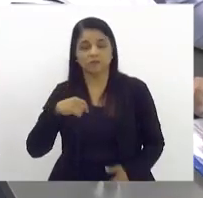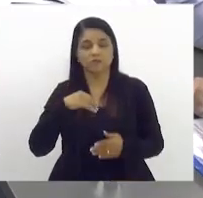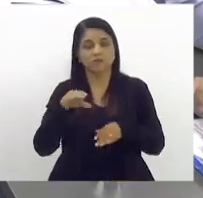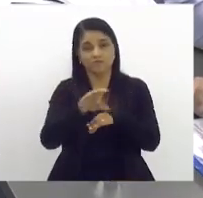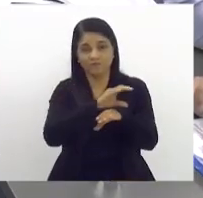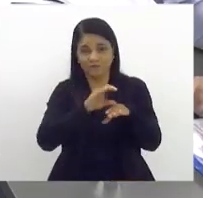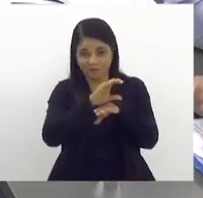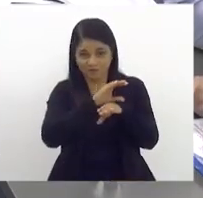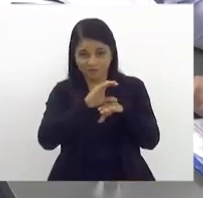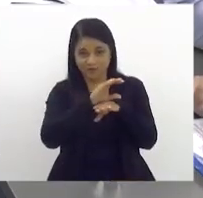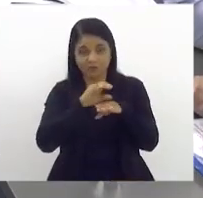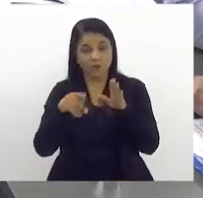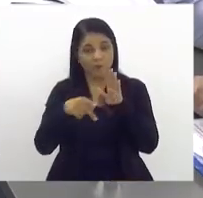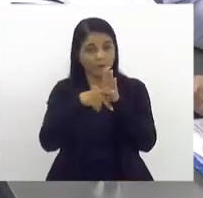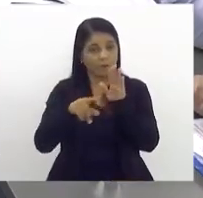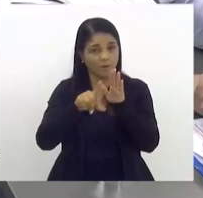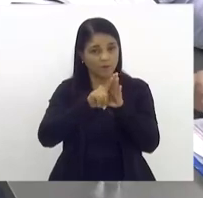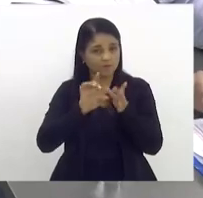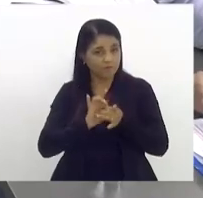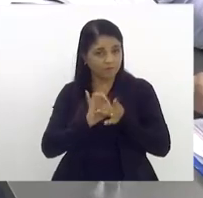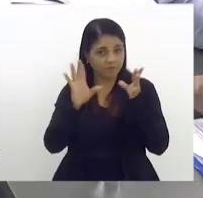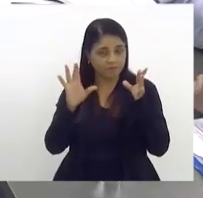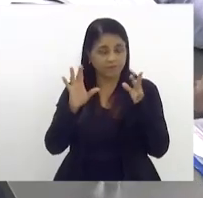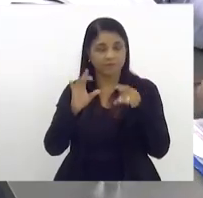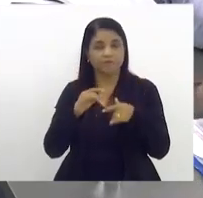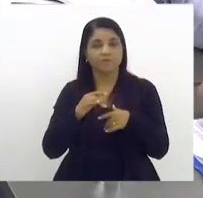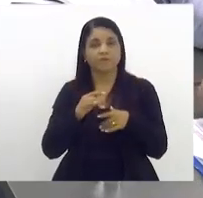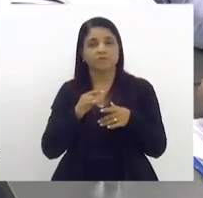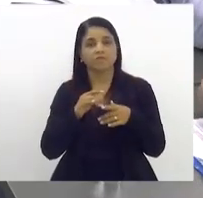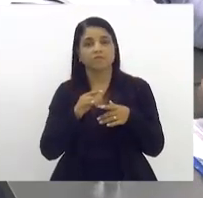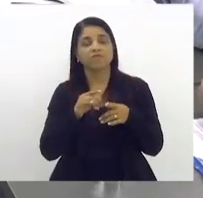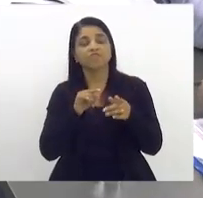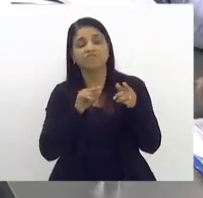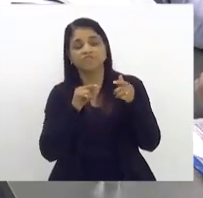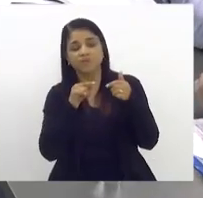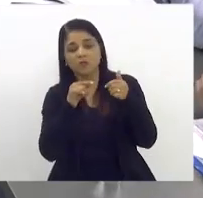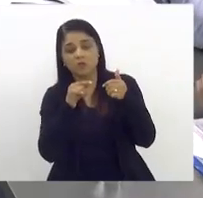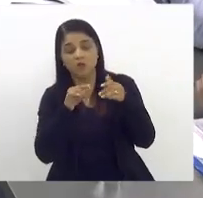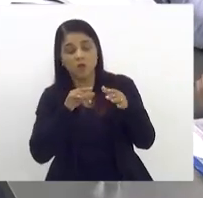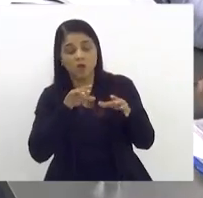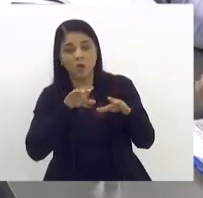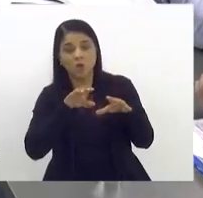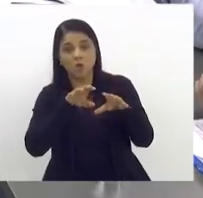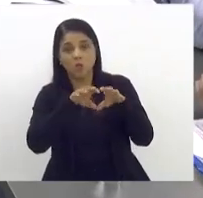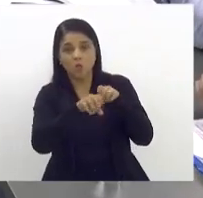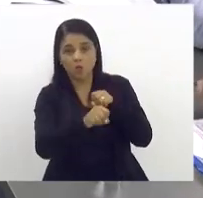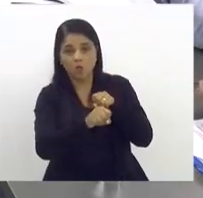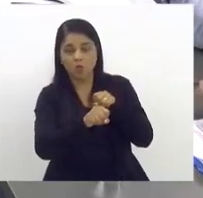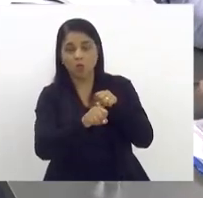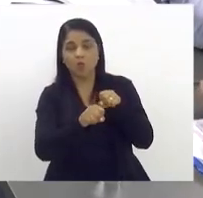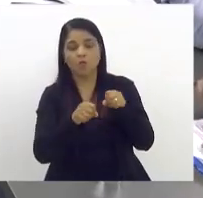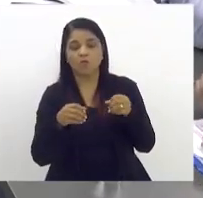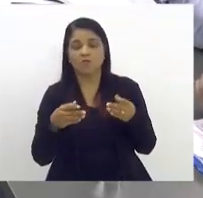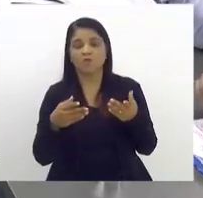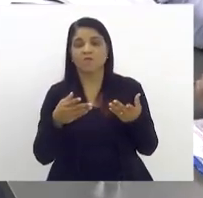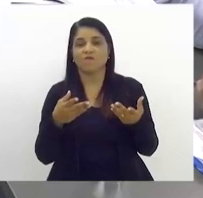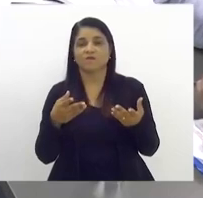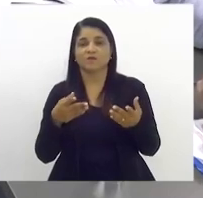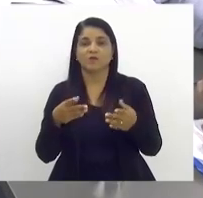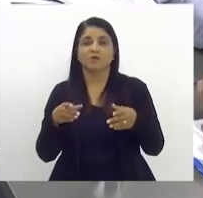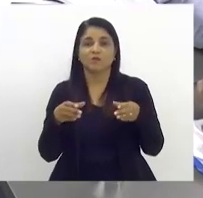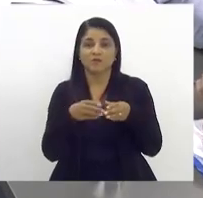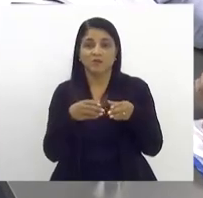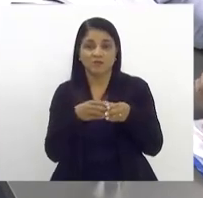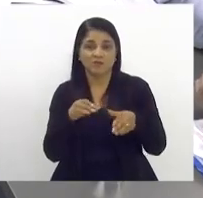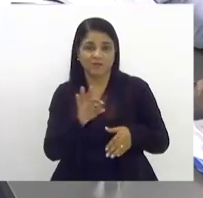trata de um projeto autorizativo, visando levar a qualificação técnica para menores tutelados. Em